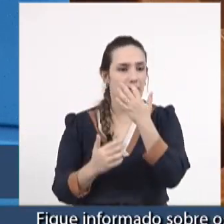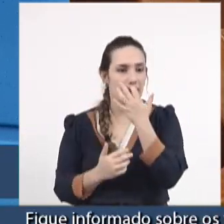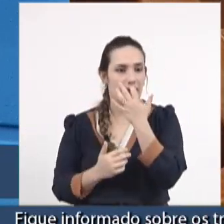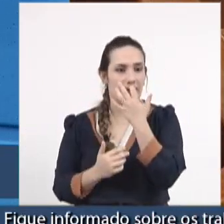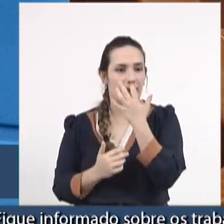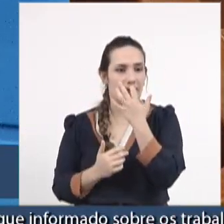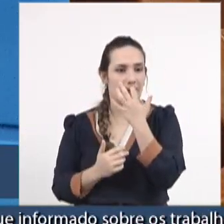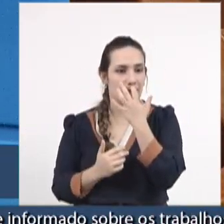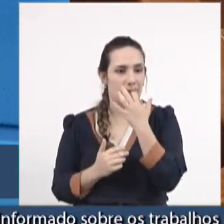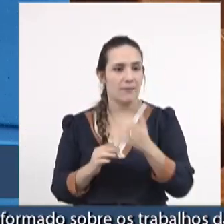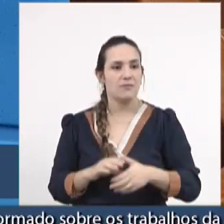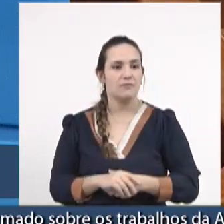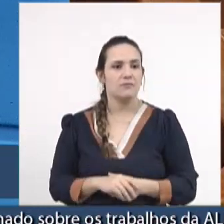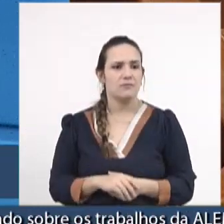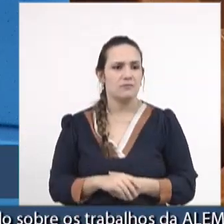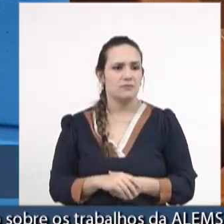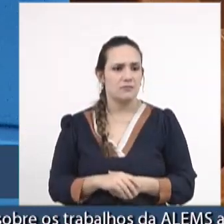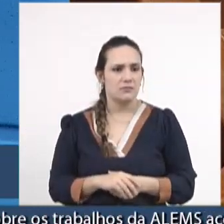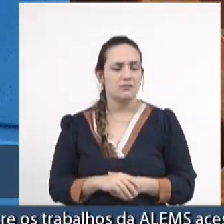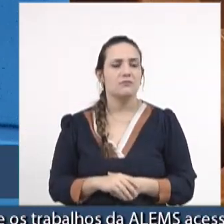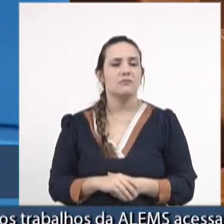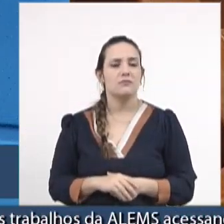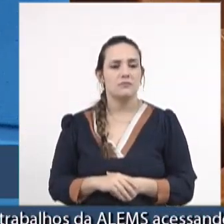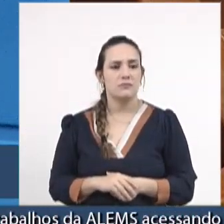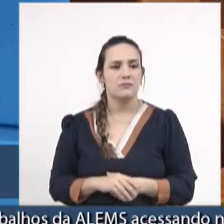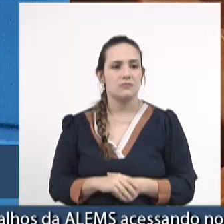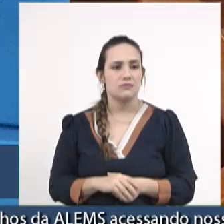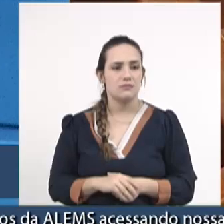precisamos atuar mais, né,